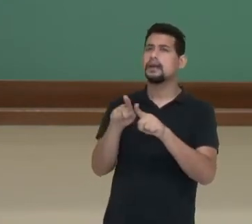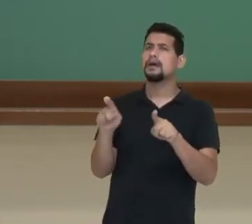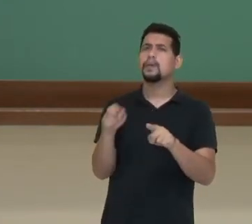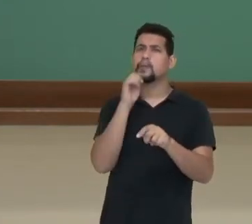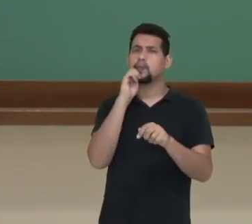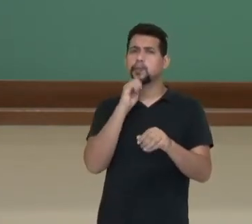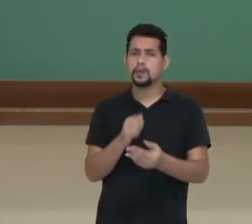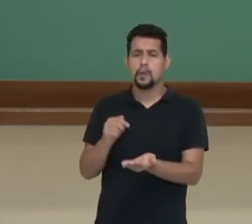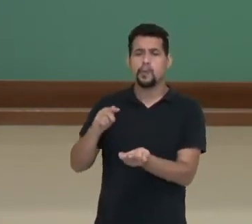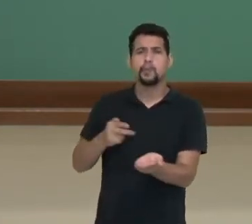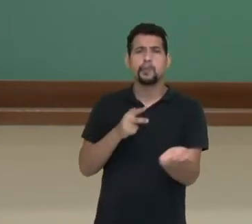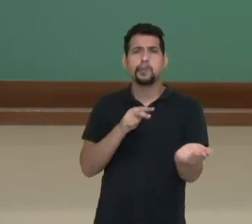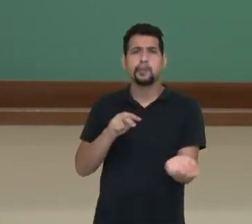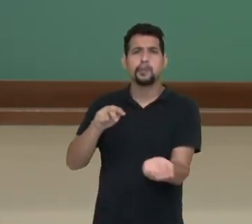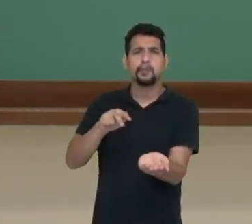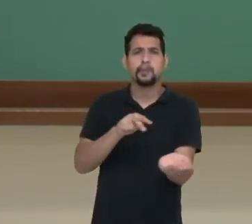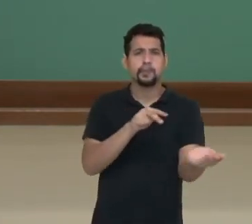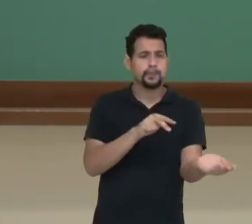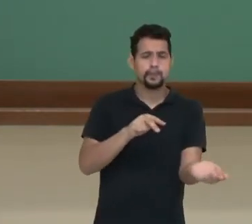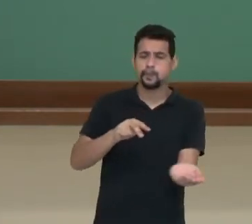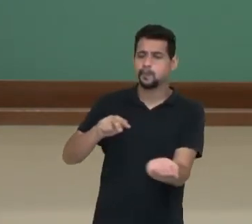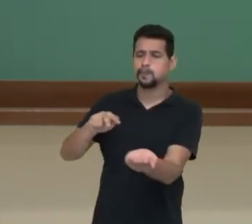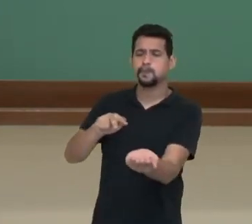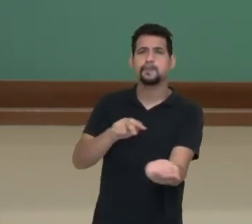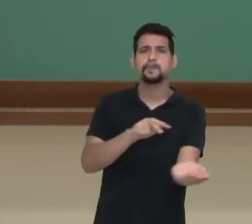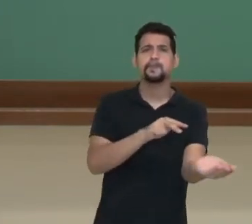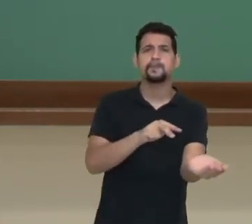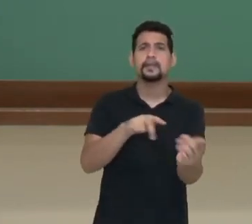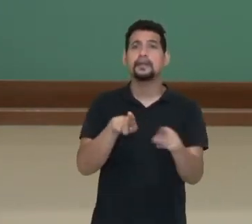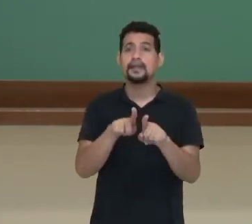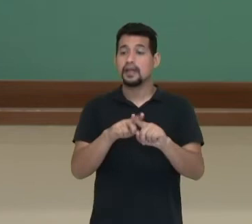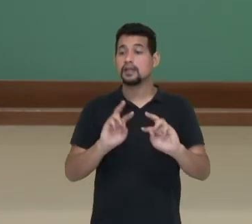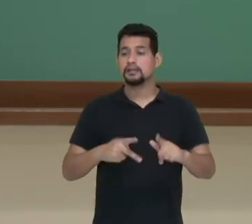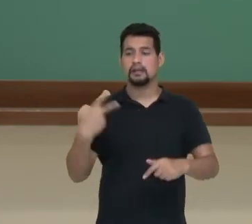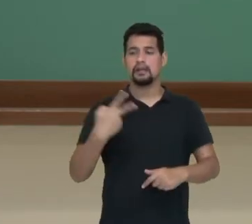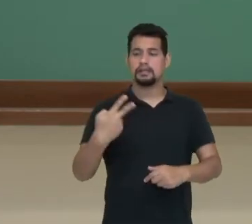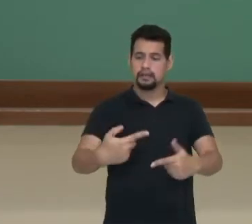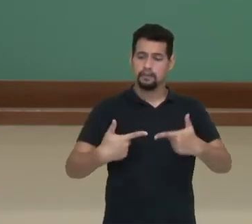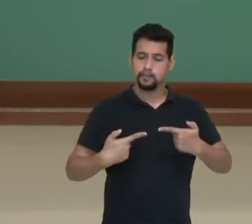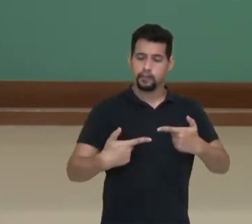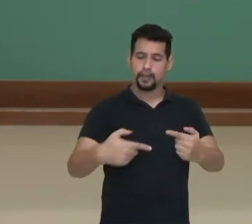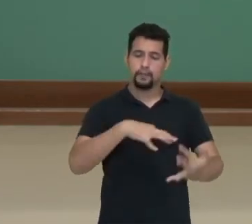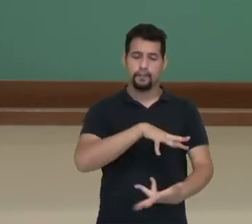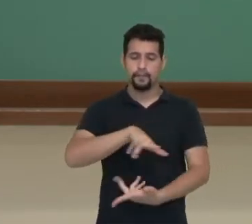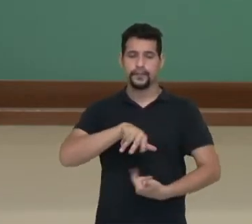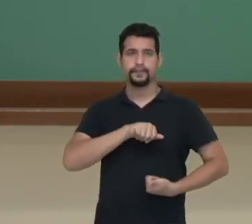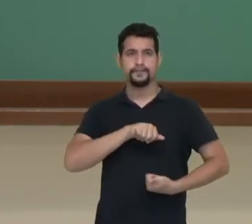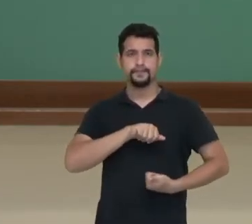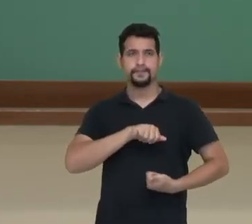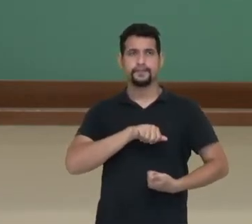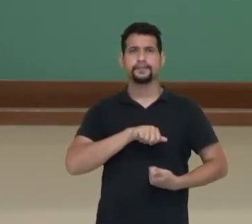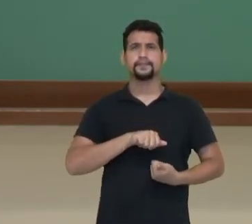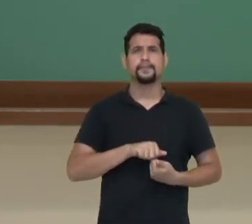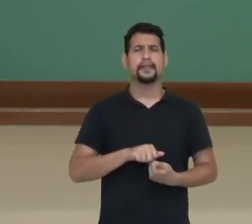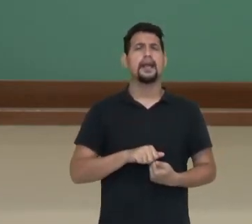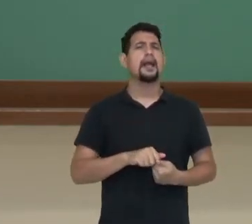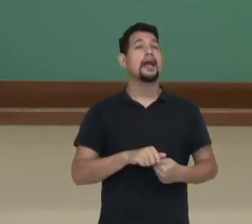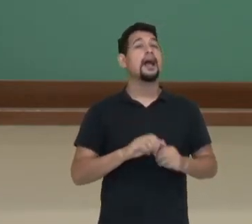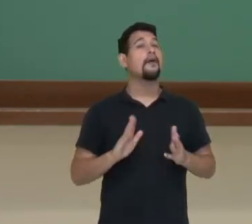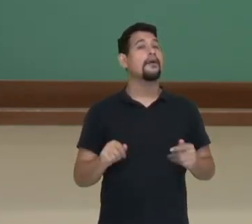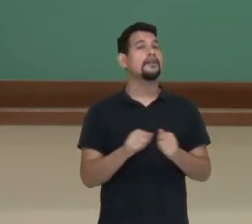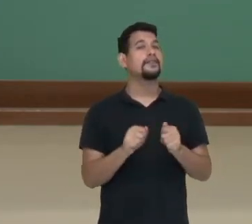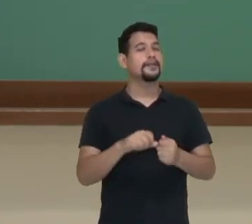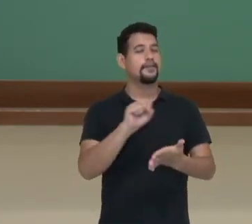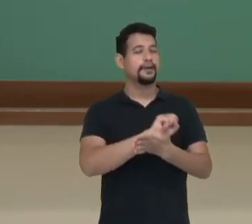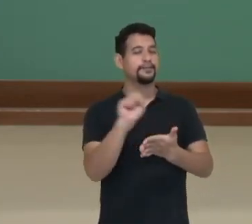e produtos necessários aí para o combate durante a Segunda Guerra Mundial. O que nos leva a mais